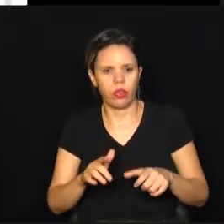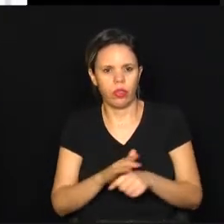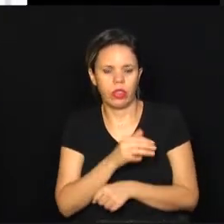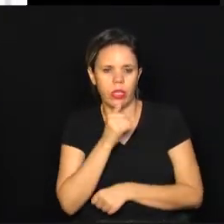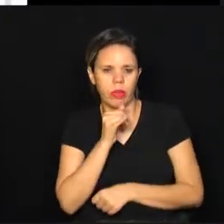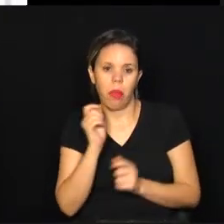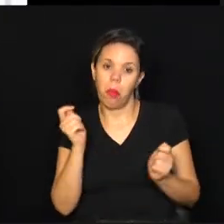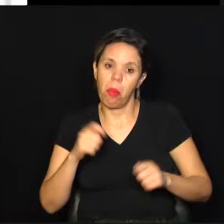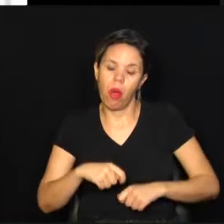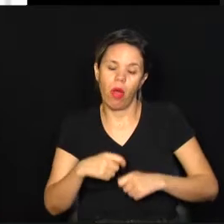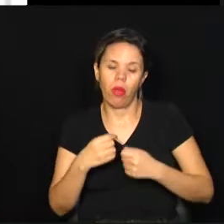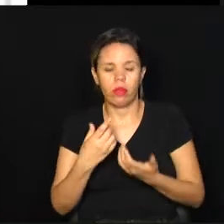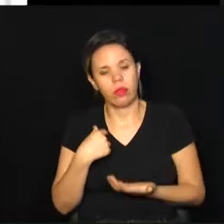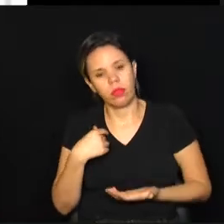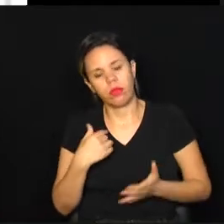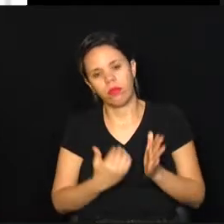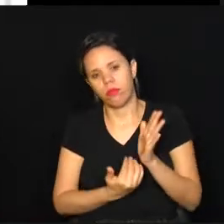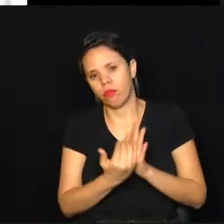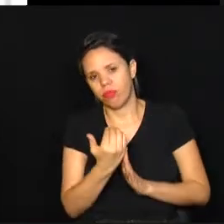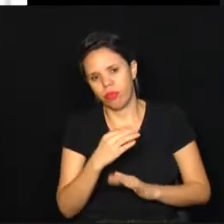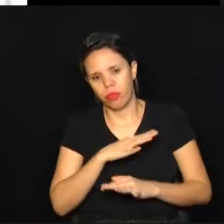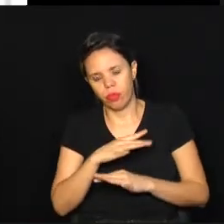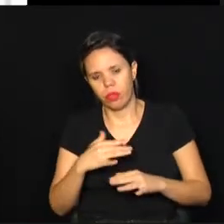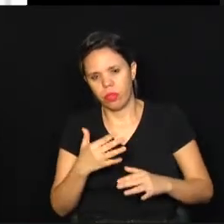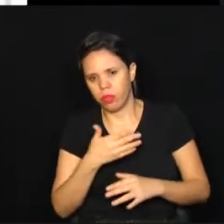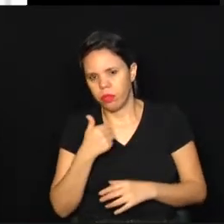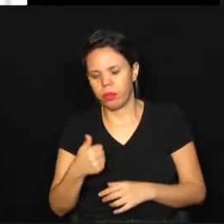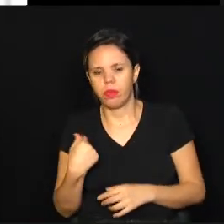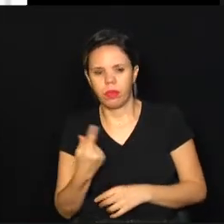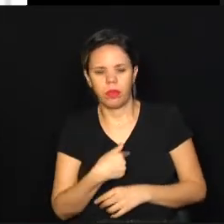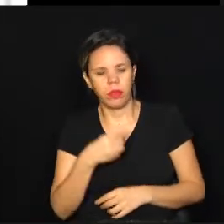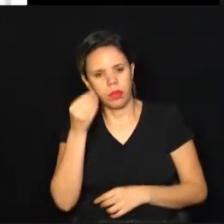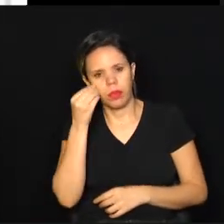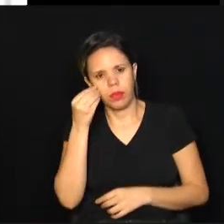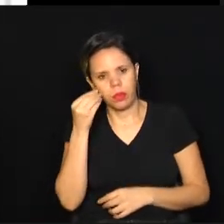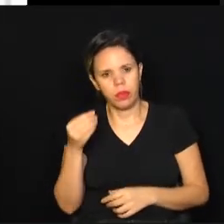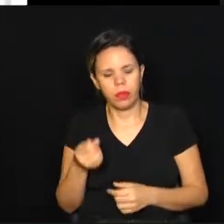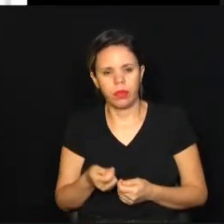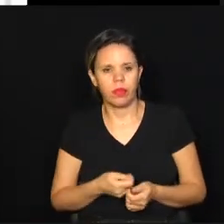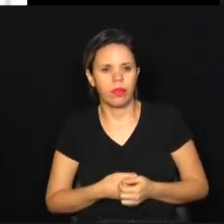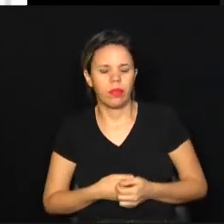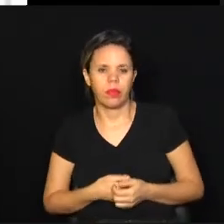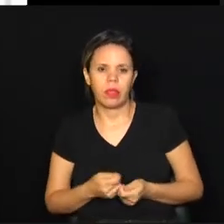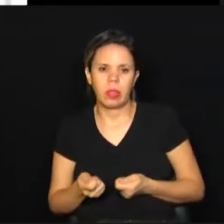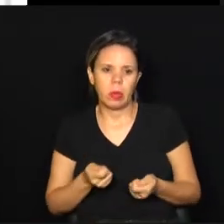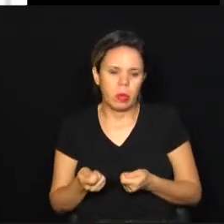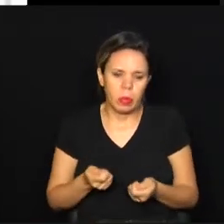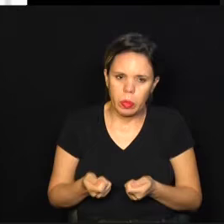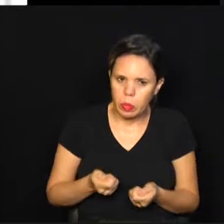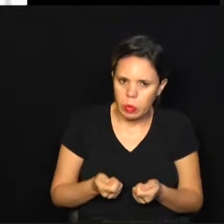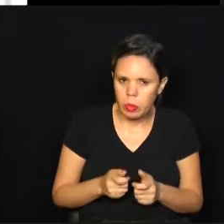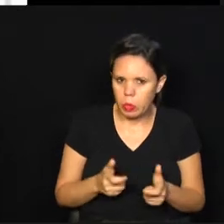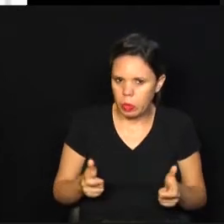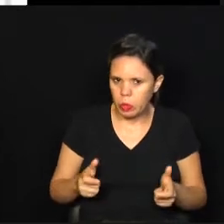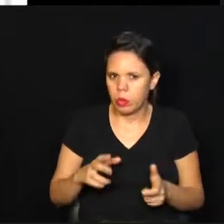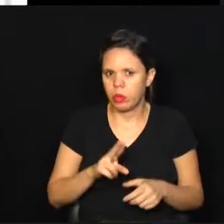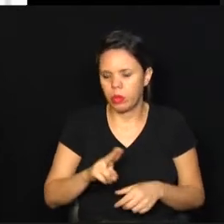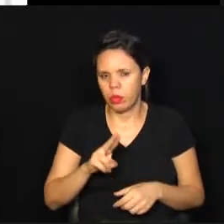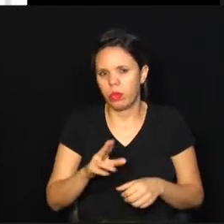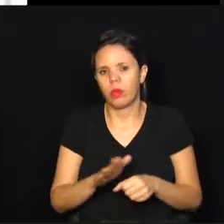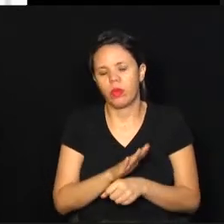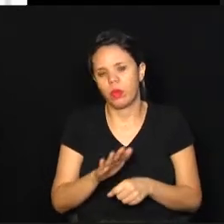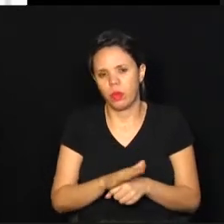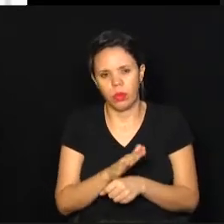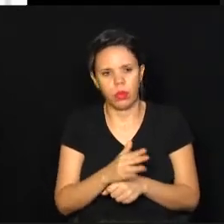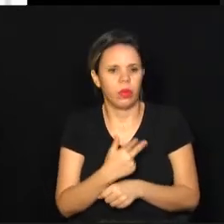que possibilitou o crescimento da cidade. A gente estava tentando conter o crescimento da cidade para exatamente ocupar esses vazios,